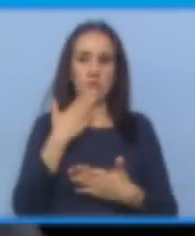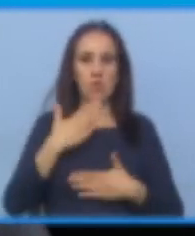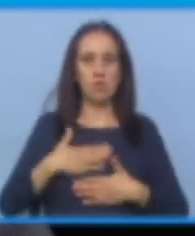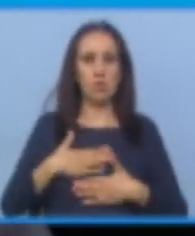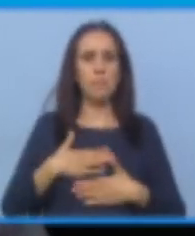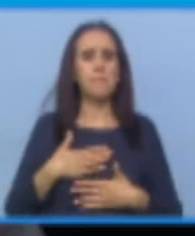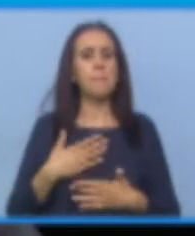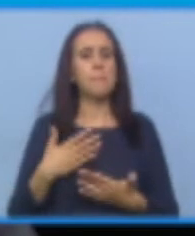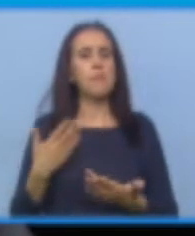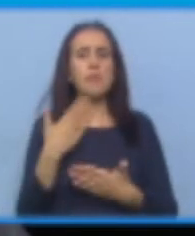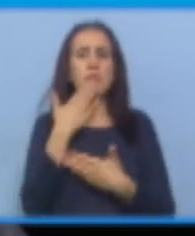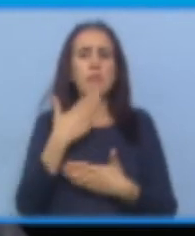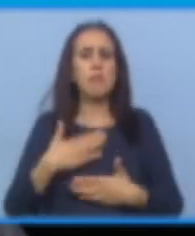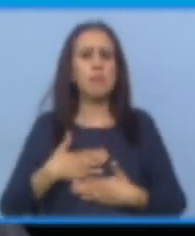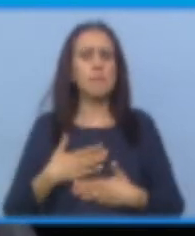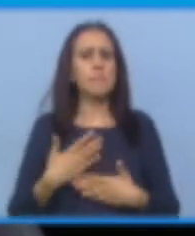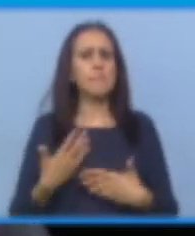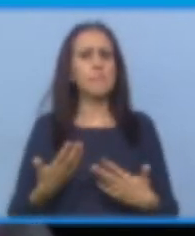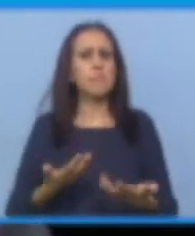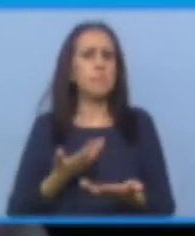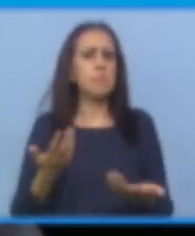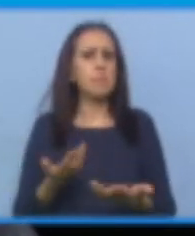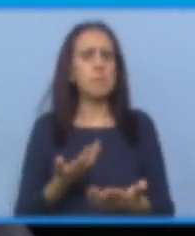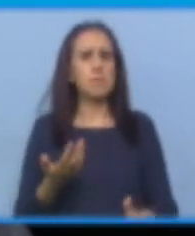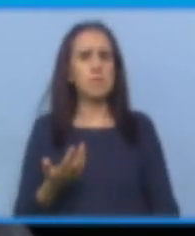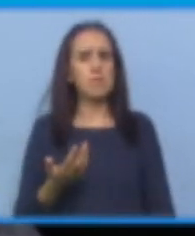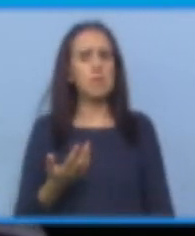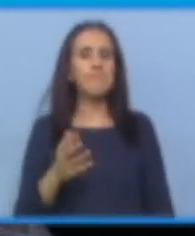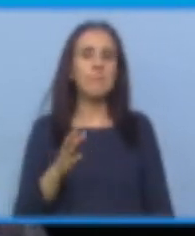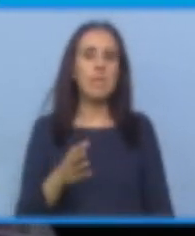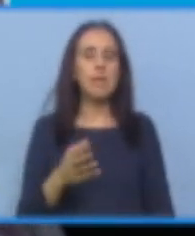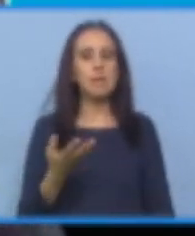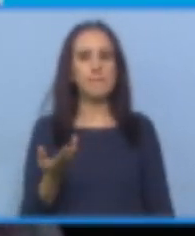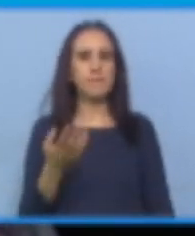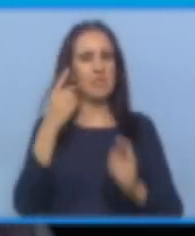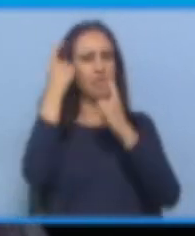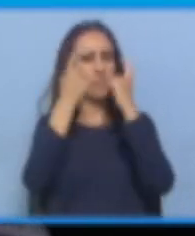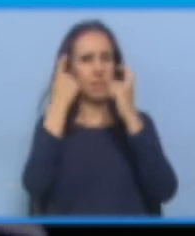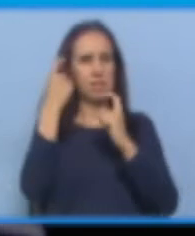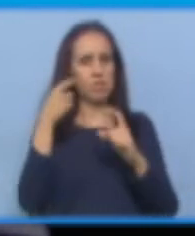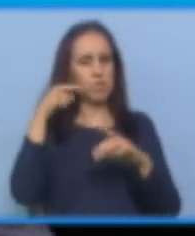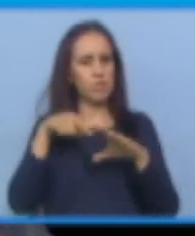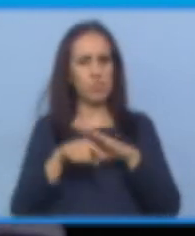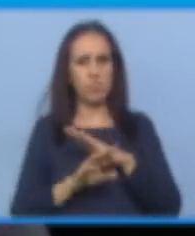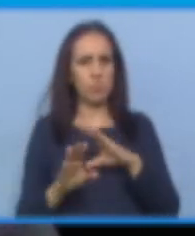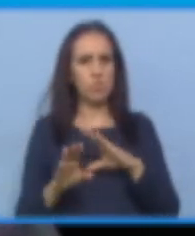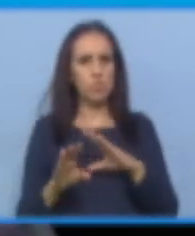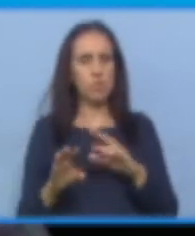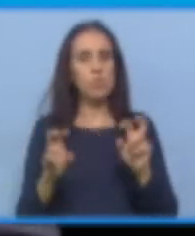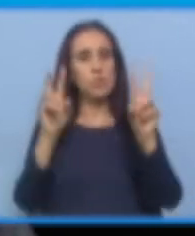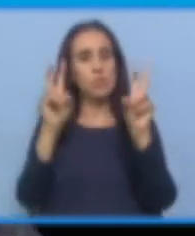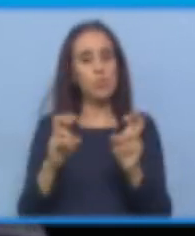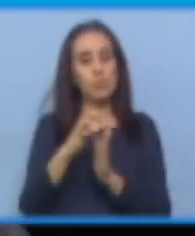é um subsídio que está profundamente... É um aprofundamento, uma reflexão, um aprofundamento dos conteúdos da